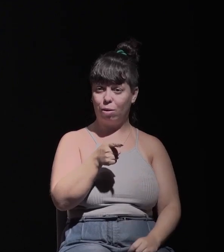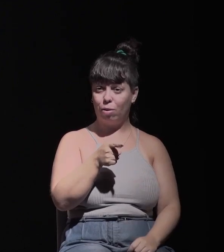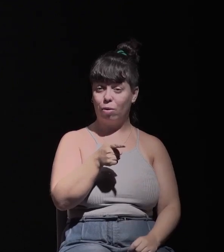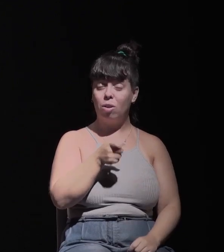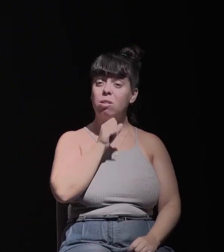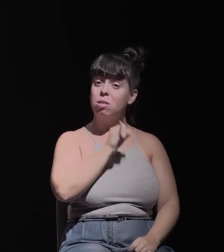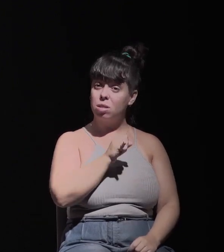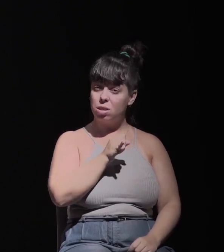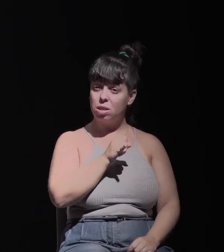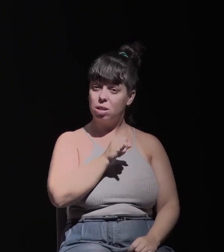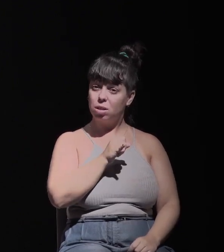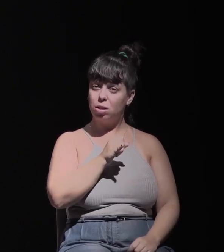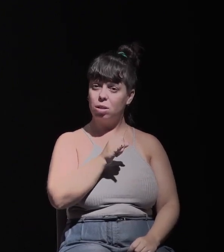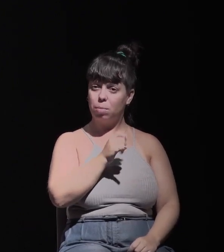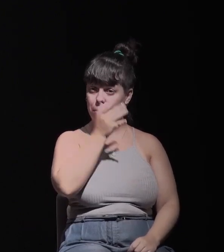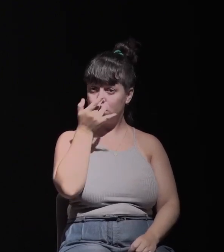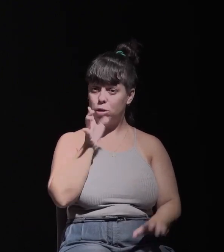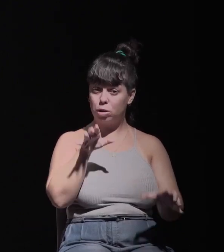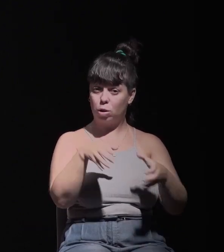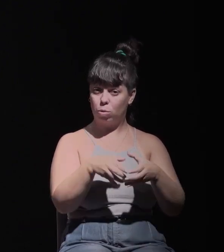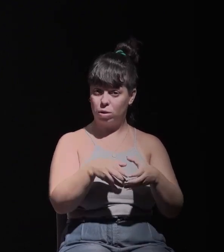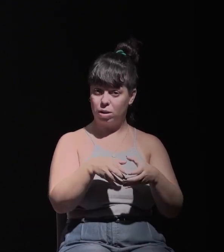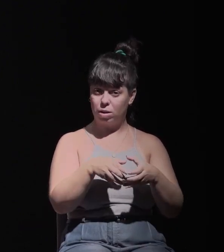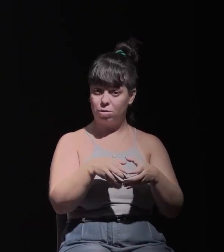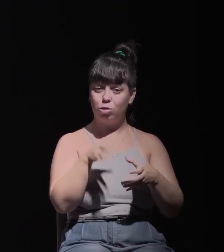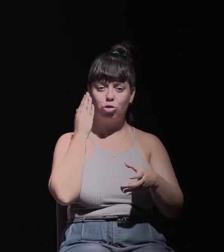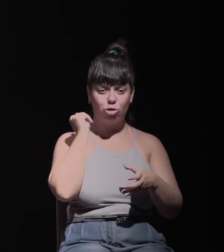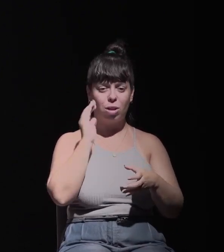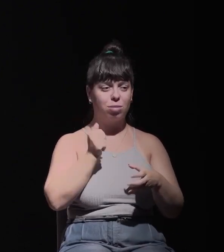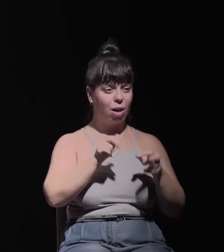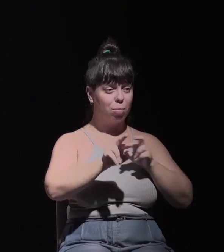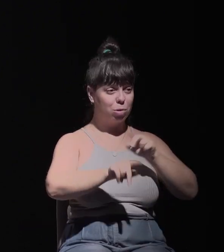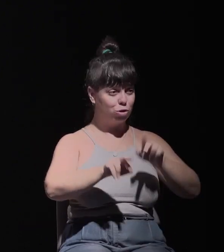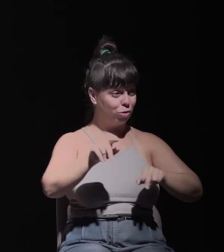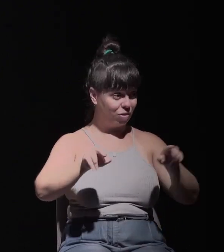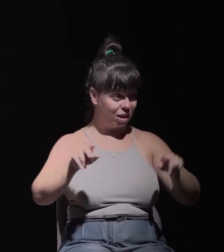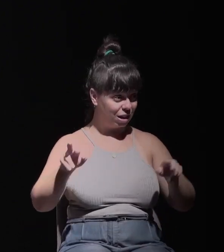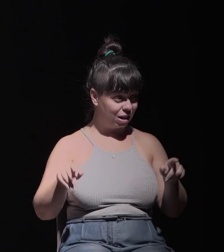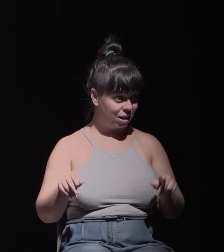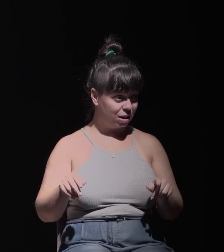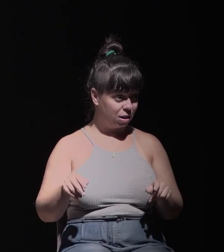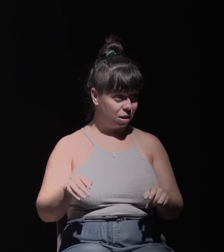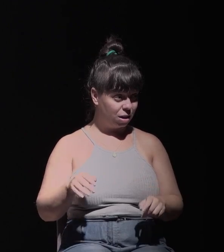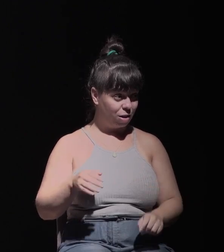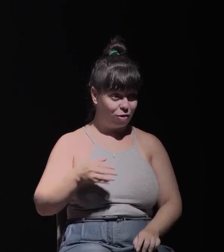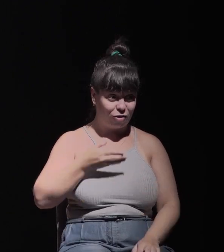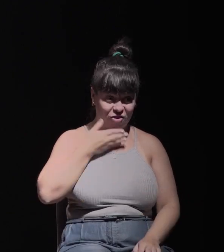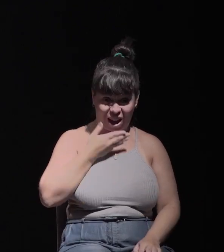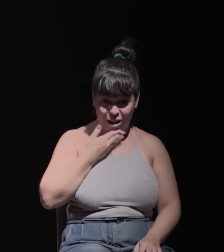com gente fazendo alguma coisa, vocês devem saber que as relações de diferença que a gente levantou não estão sendo fáceis de lidar.